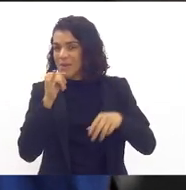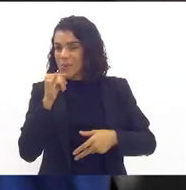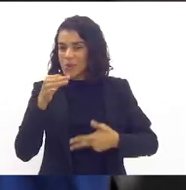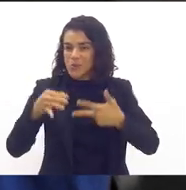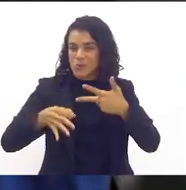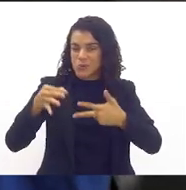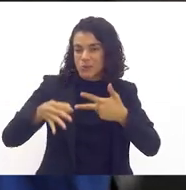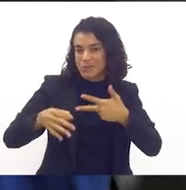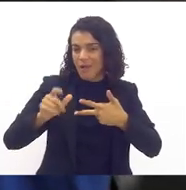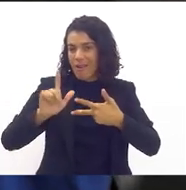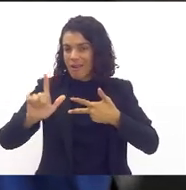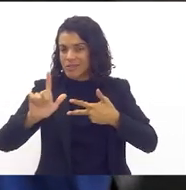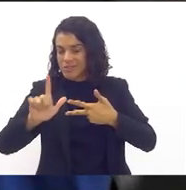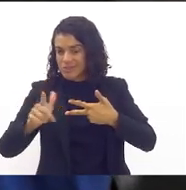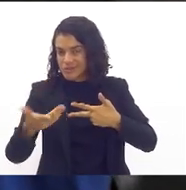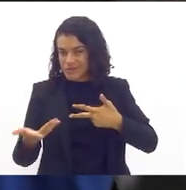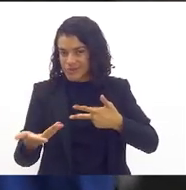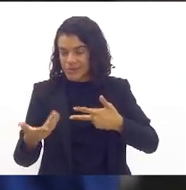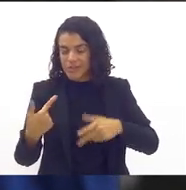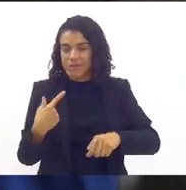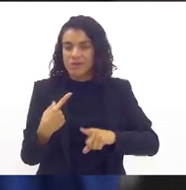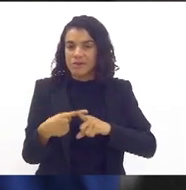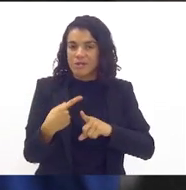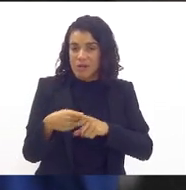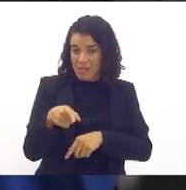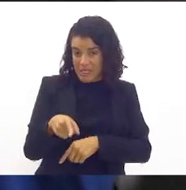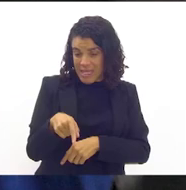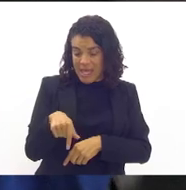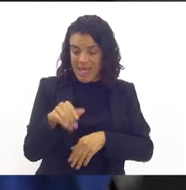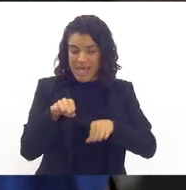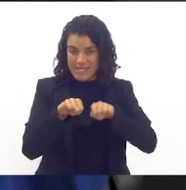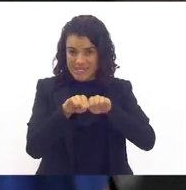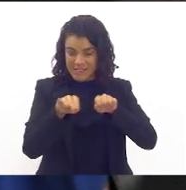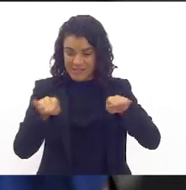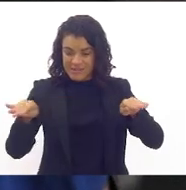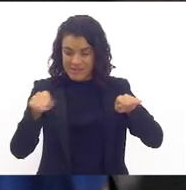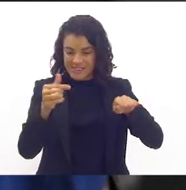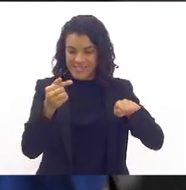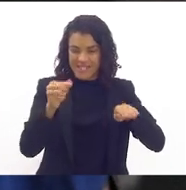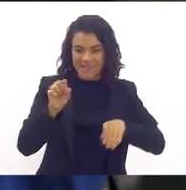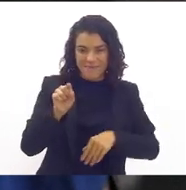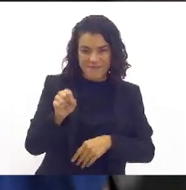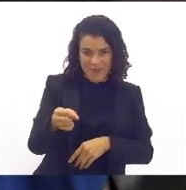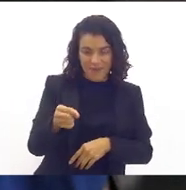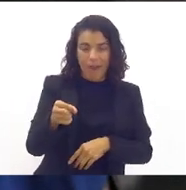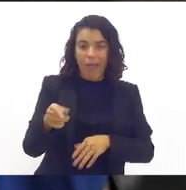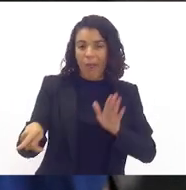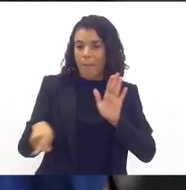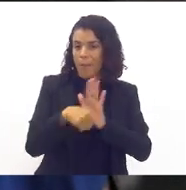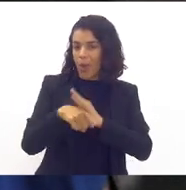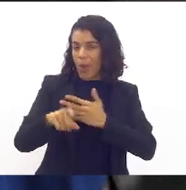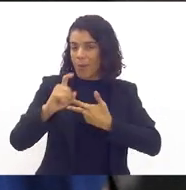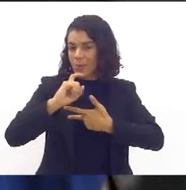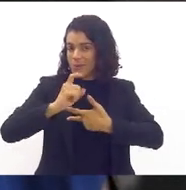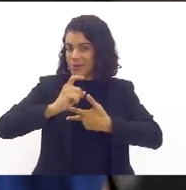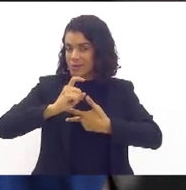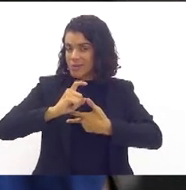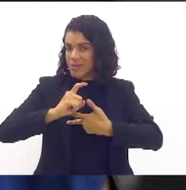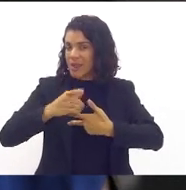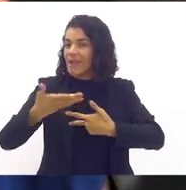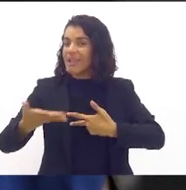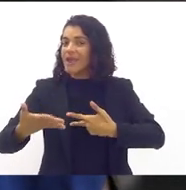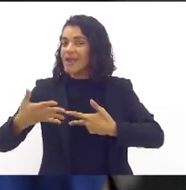do legislativo, etc.? Porque esta média aqui, dos 7 mil, é do executivo e dos